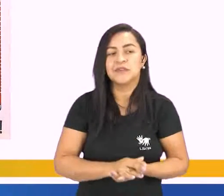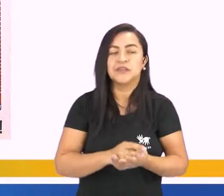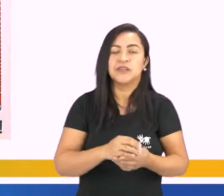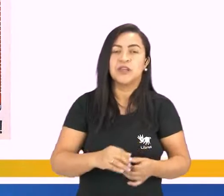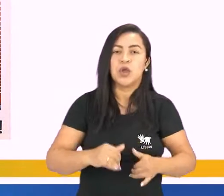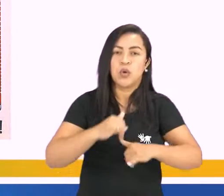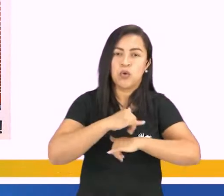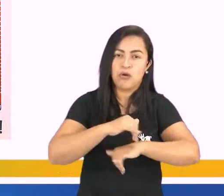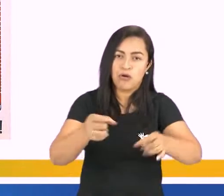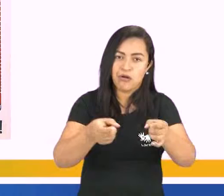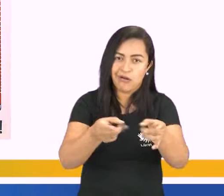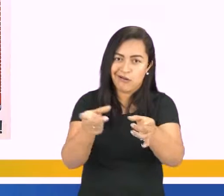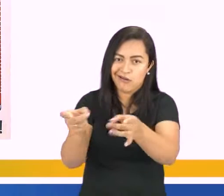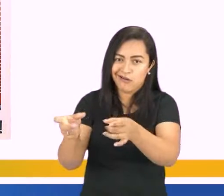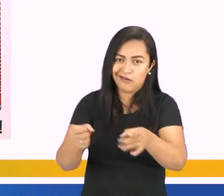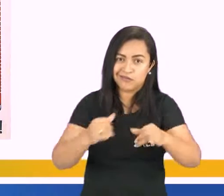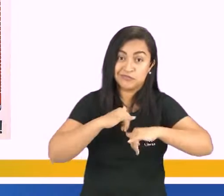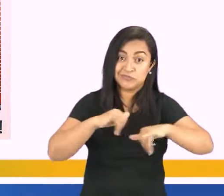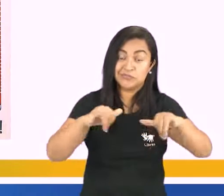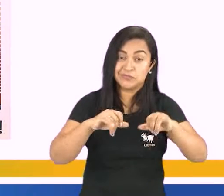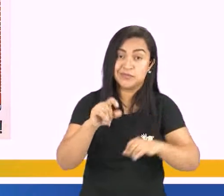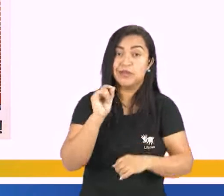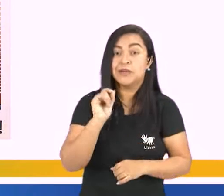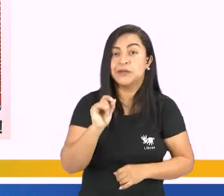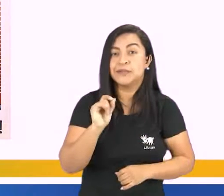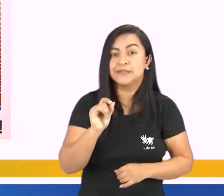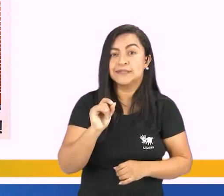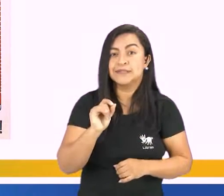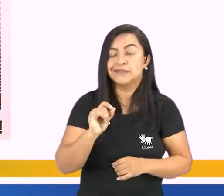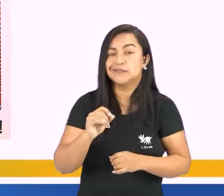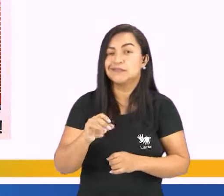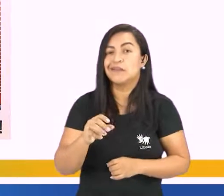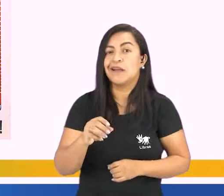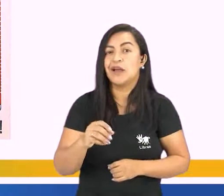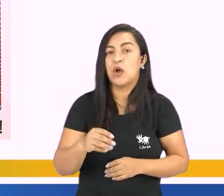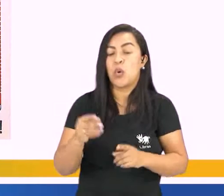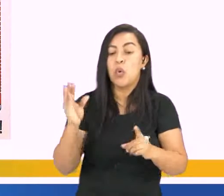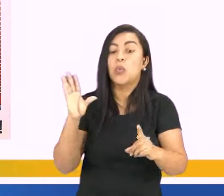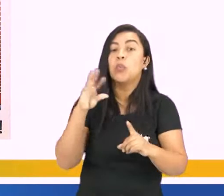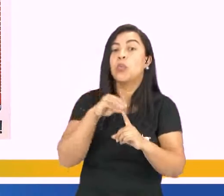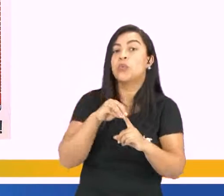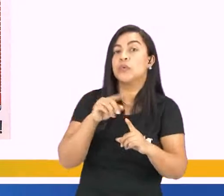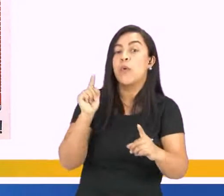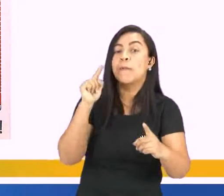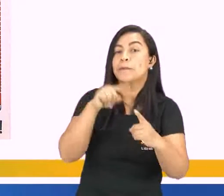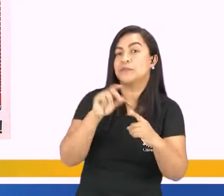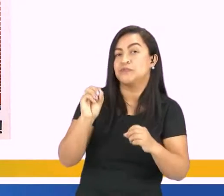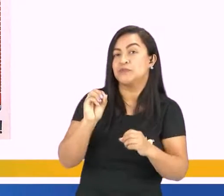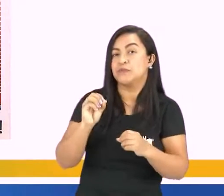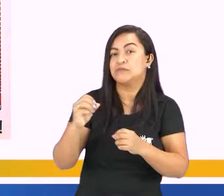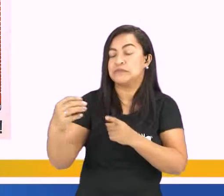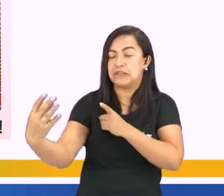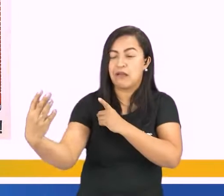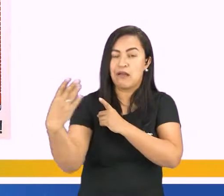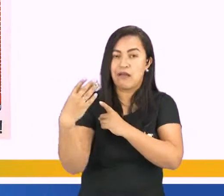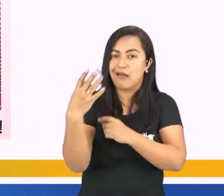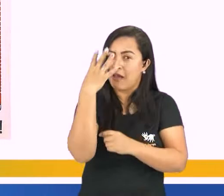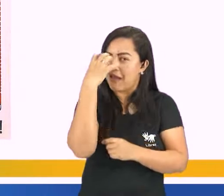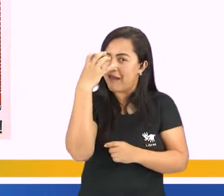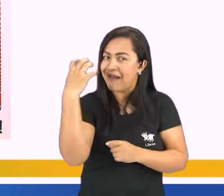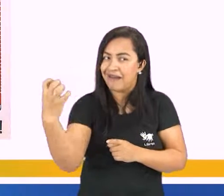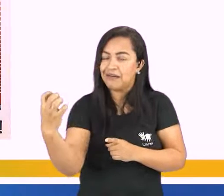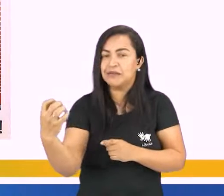o texto que vem dentro desse anúncio tem a ideia de atrair, de convencer. Diz o seguinte: suas